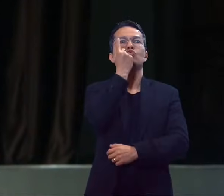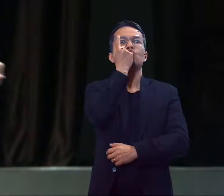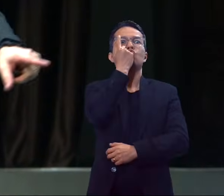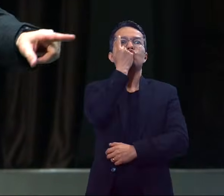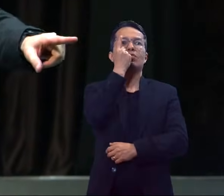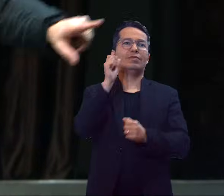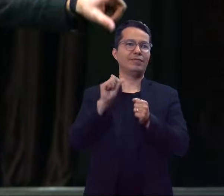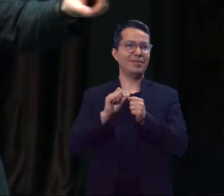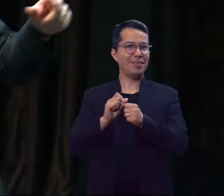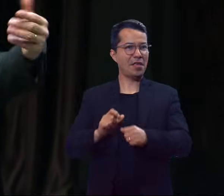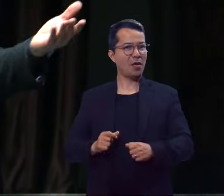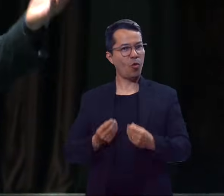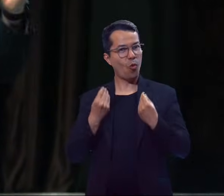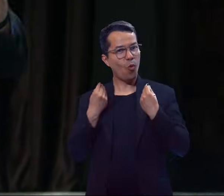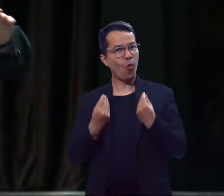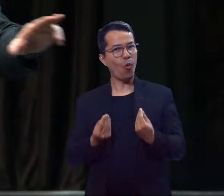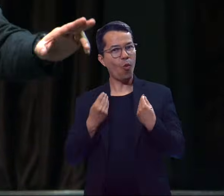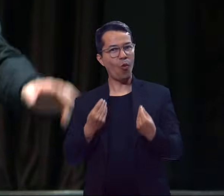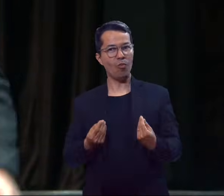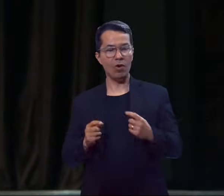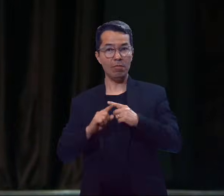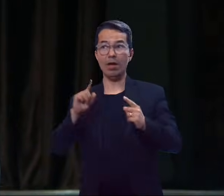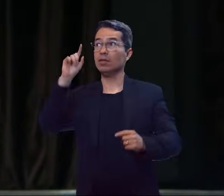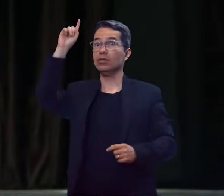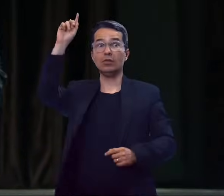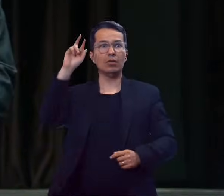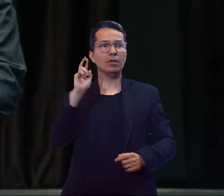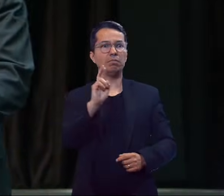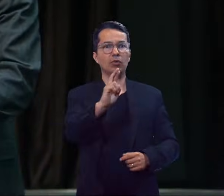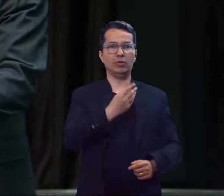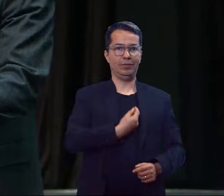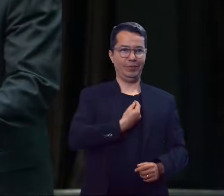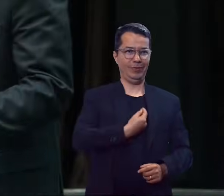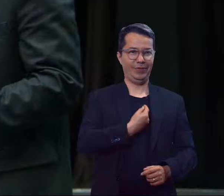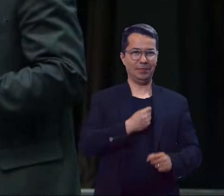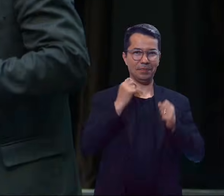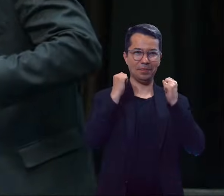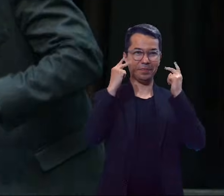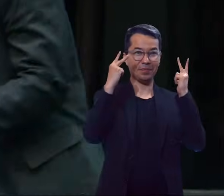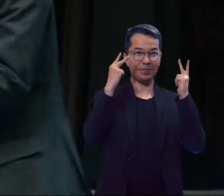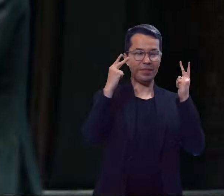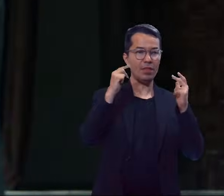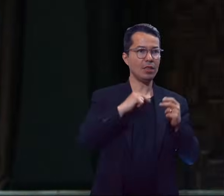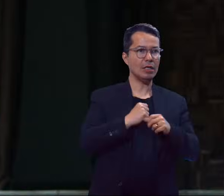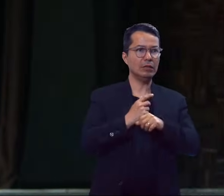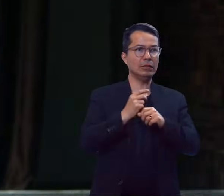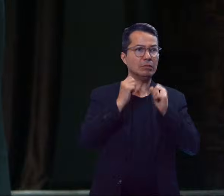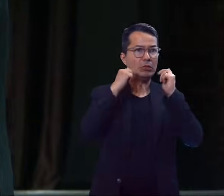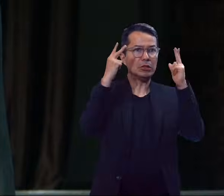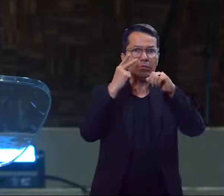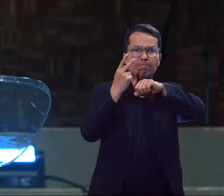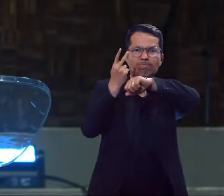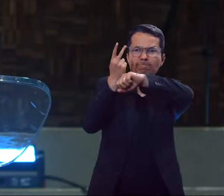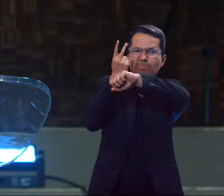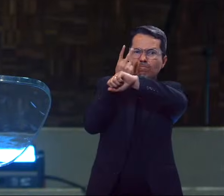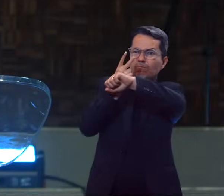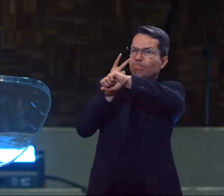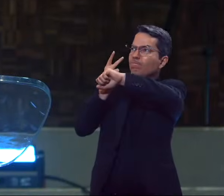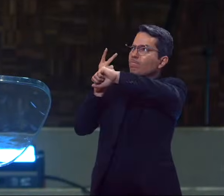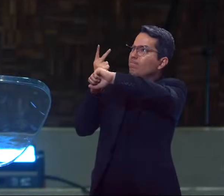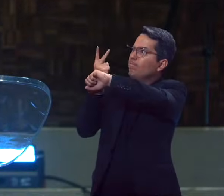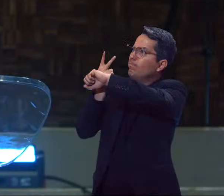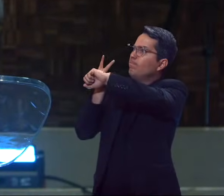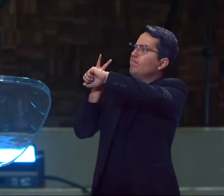Mas o que Deus faz? Como é que Deus responde? E o texto vai falar que essa busca, essa trilha